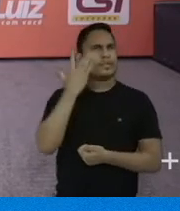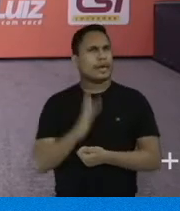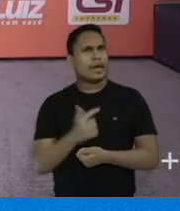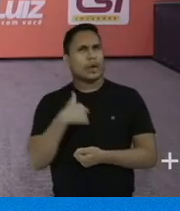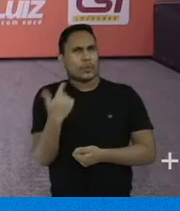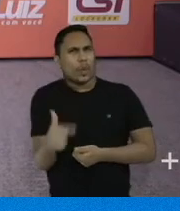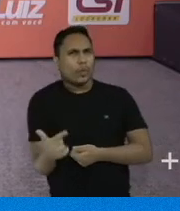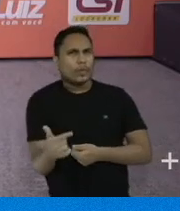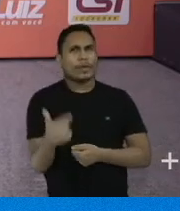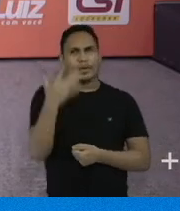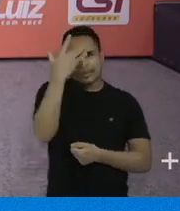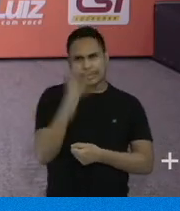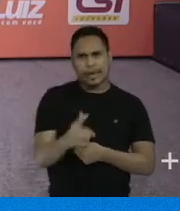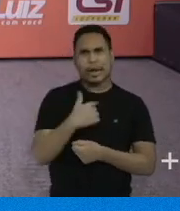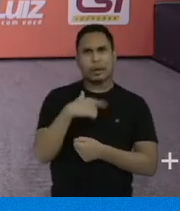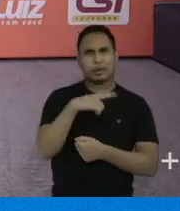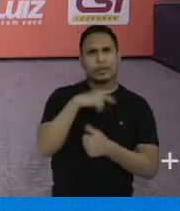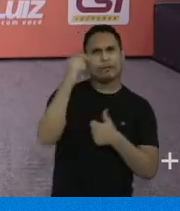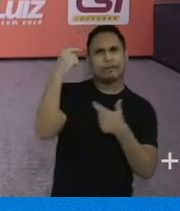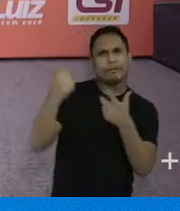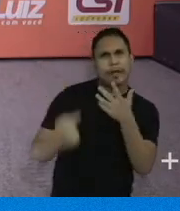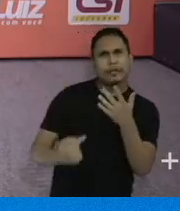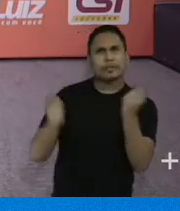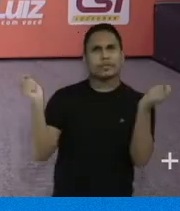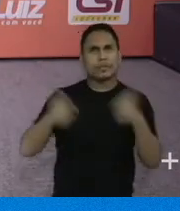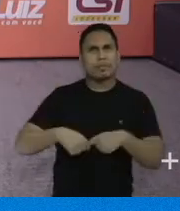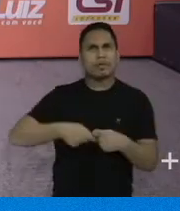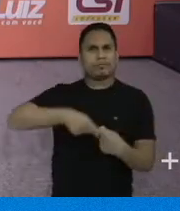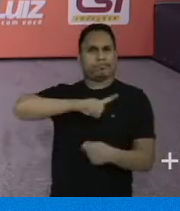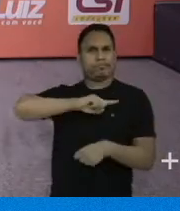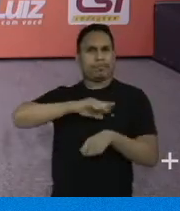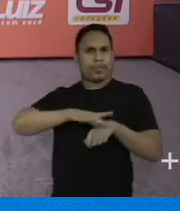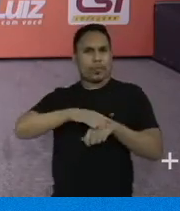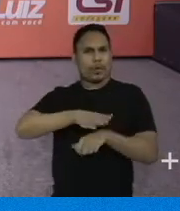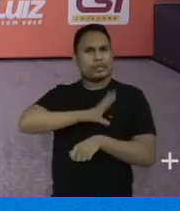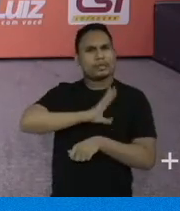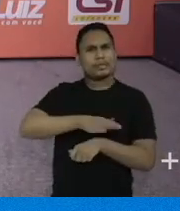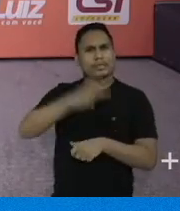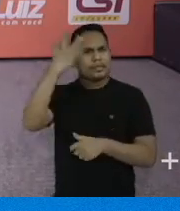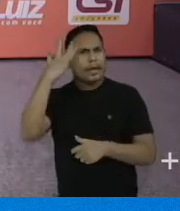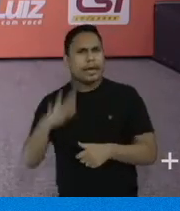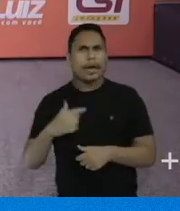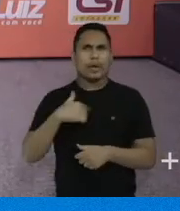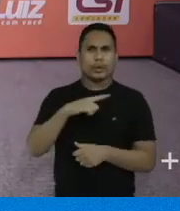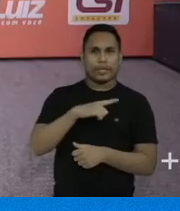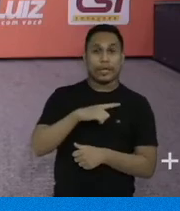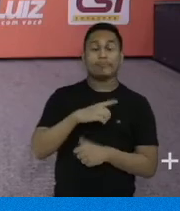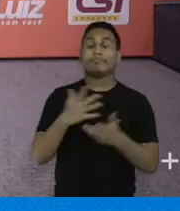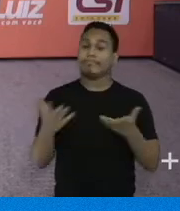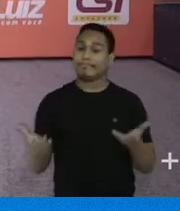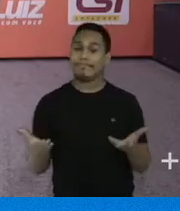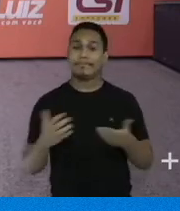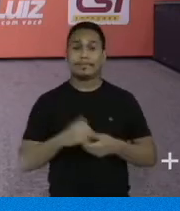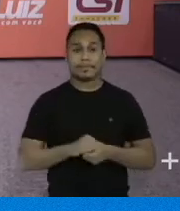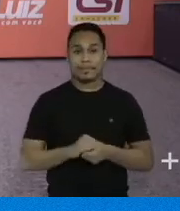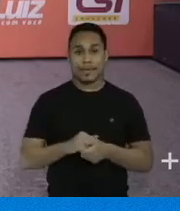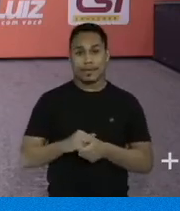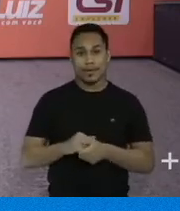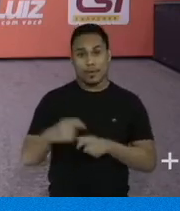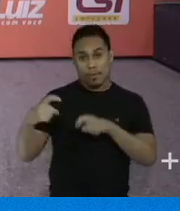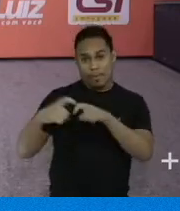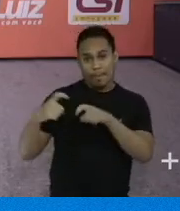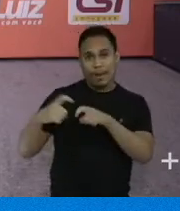tenho esses fatores que vão me predispor às doenças cardiovasculares? Então, assim, a avaliação clínica de alguém